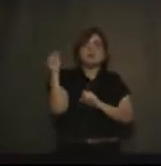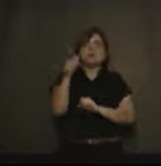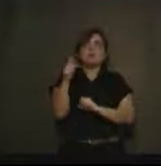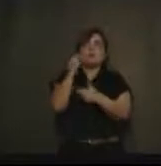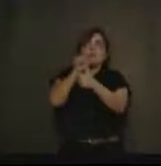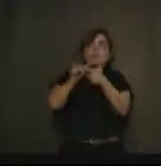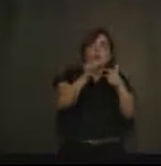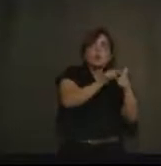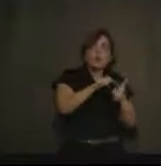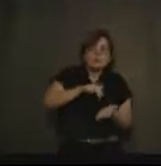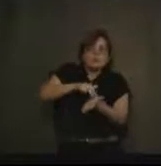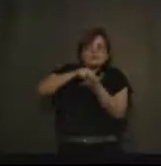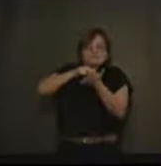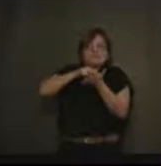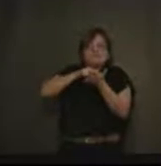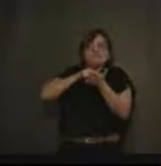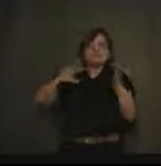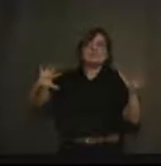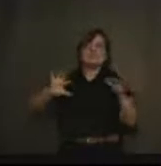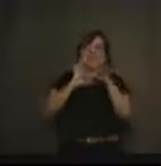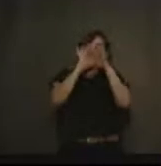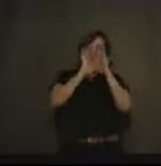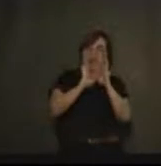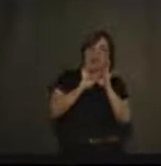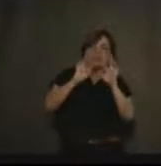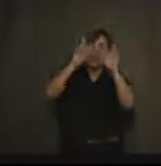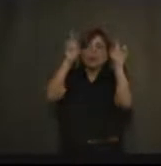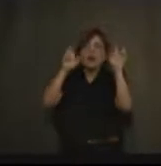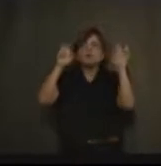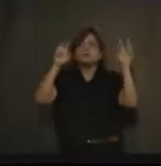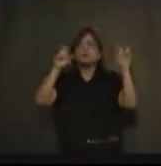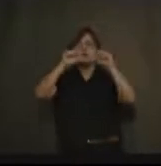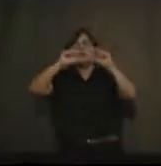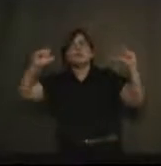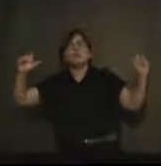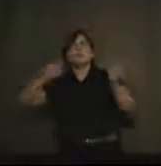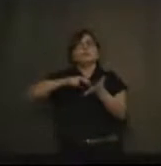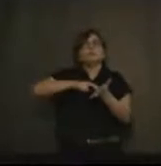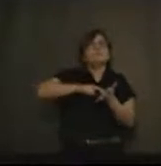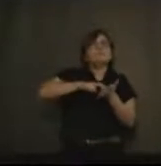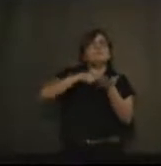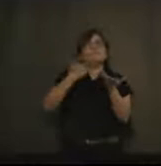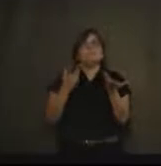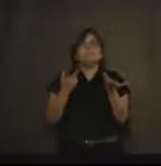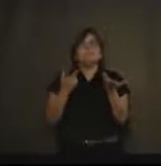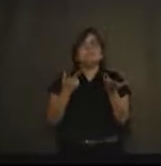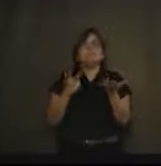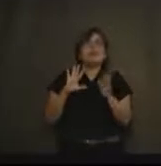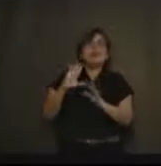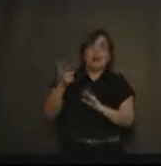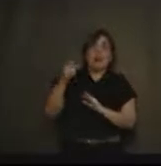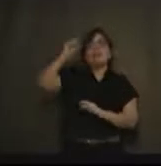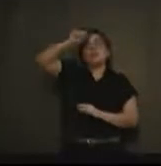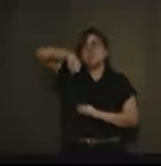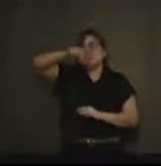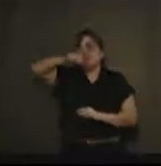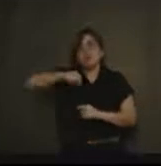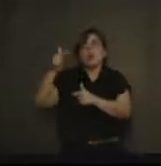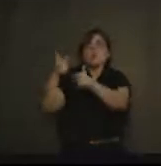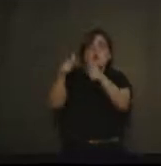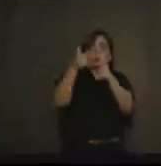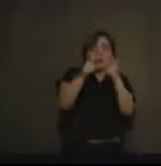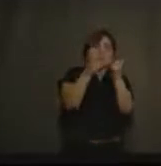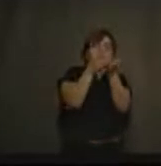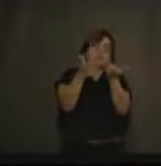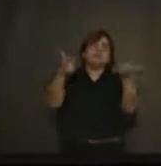estava diretamente ligada à questão da convergência das séries Linsted, e, de fato, esse problema se estendeu ao longo